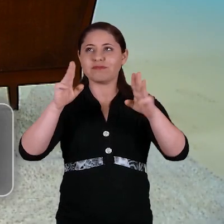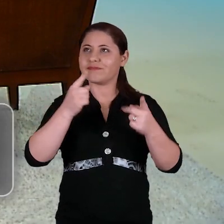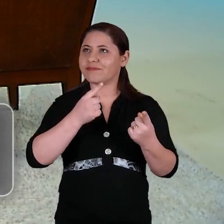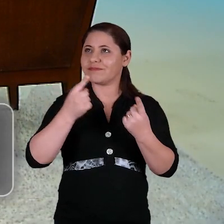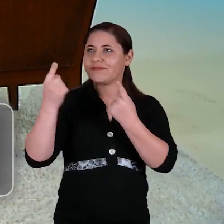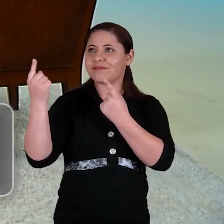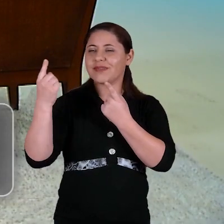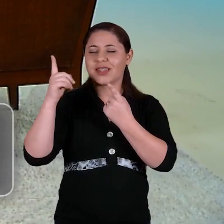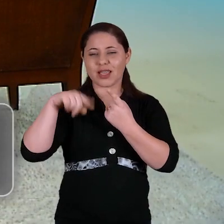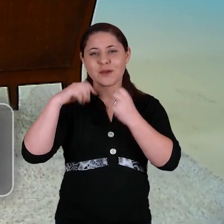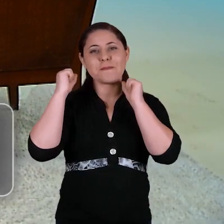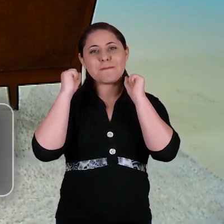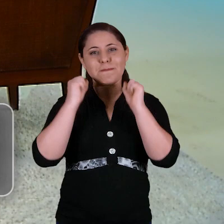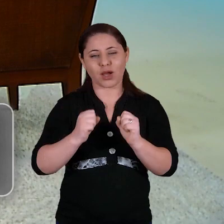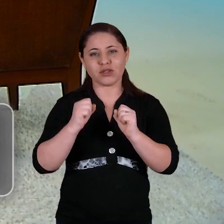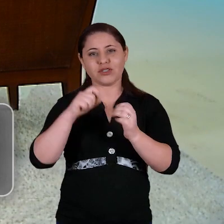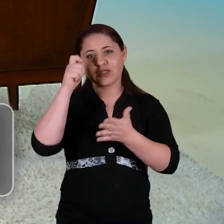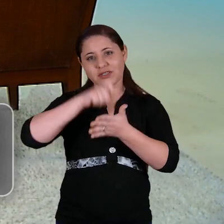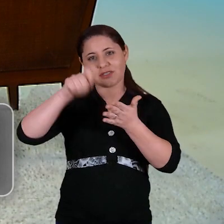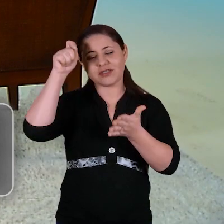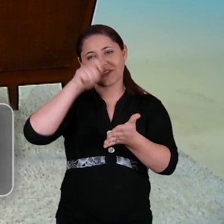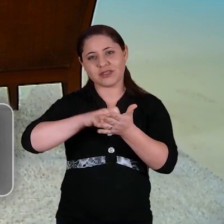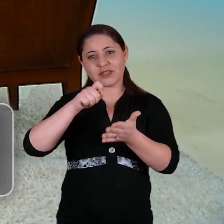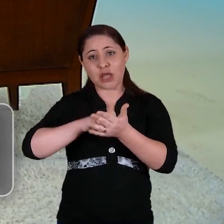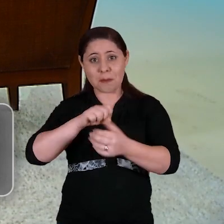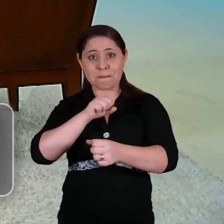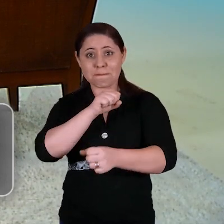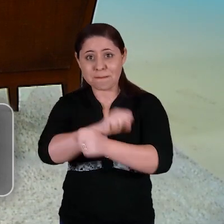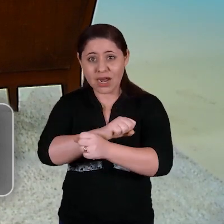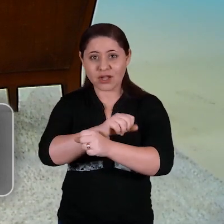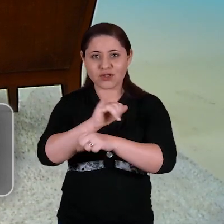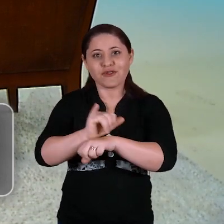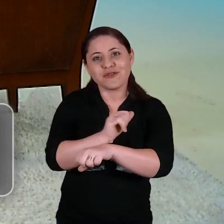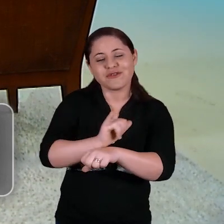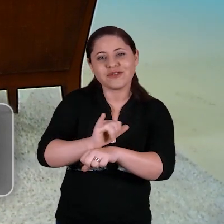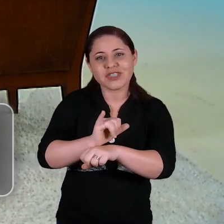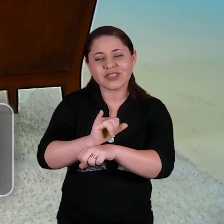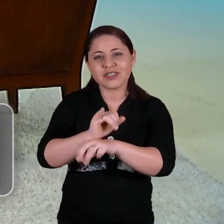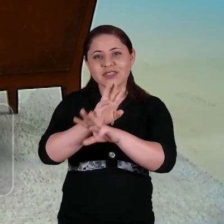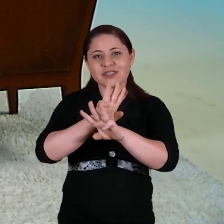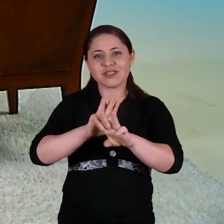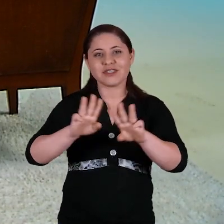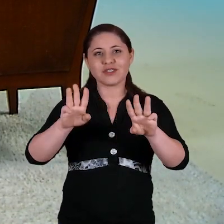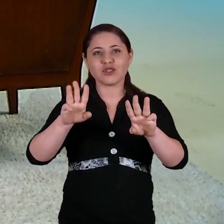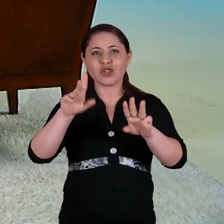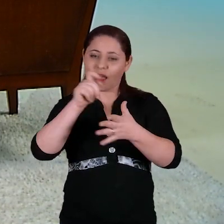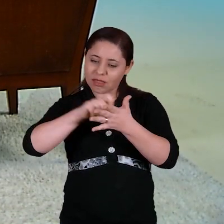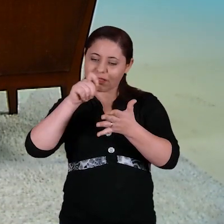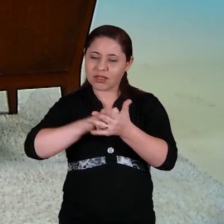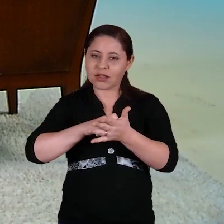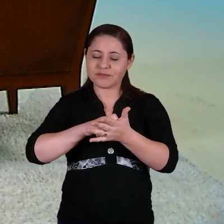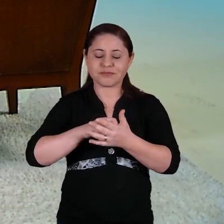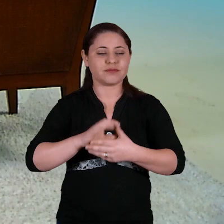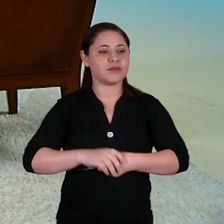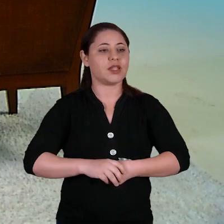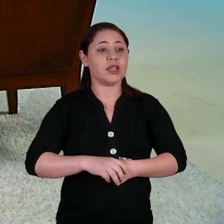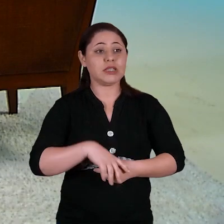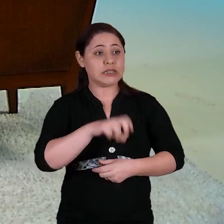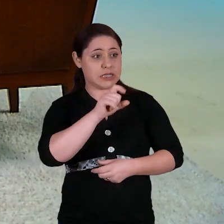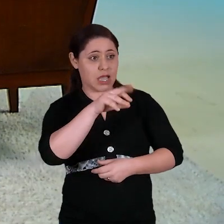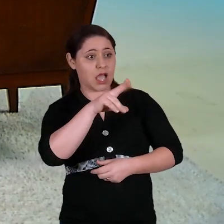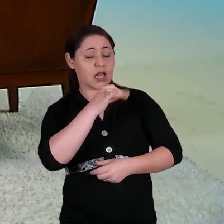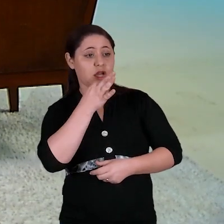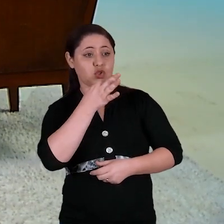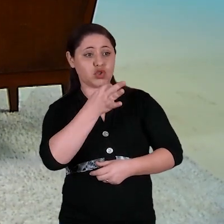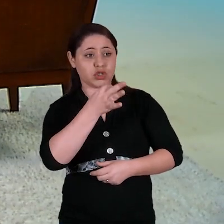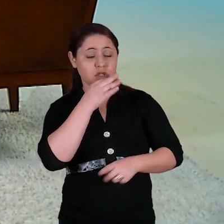aqui na tela, você pode anotar, dar o pause no seu vídeo do YouTube e anotar também. Sara, então deixar aquela dica e até para quem quiser